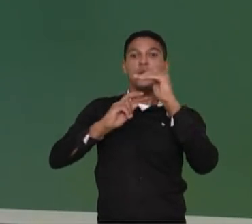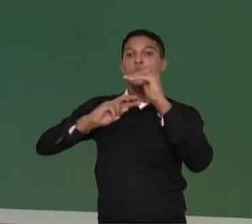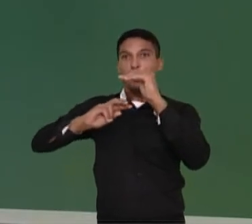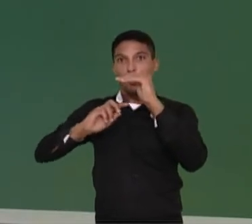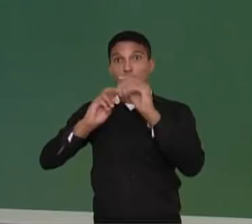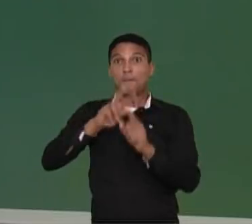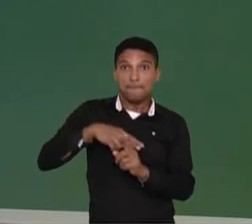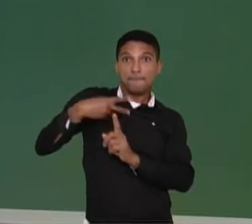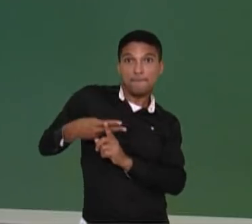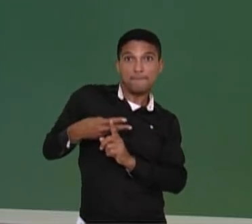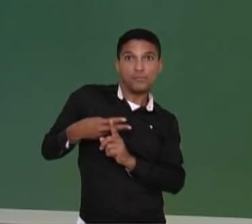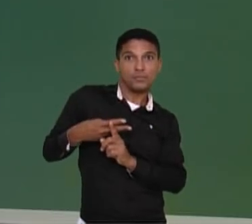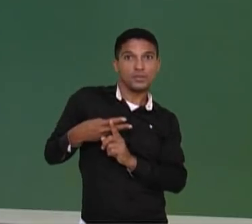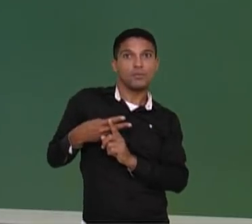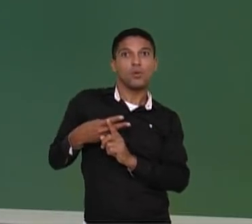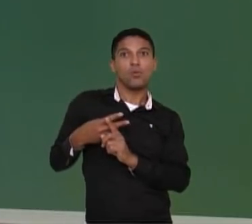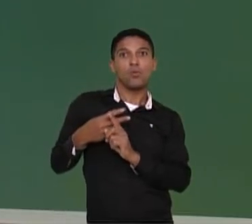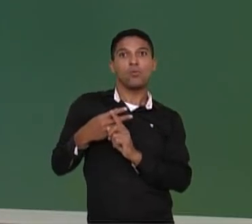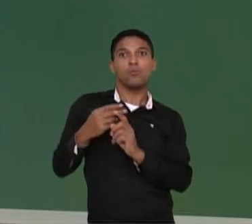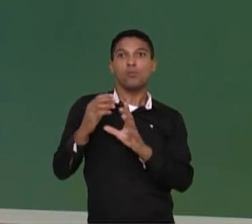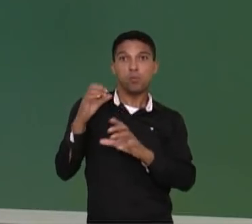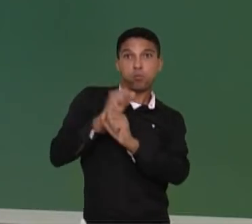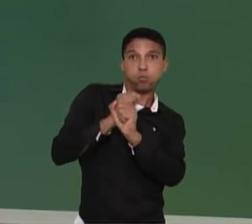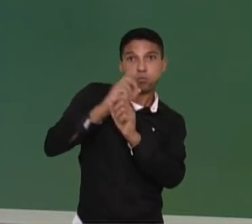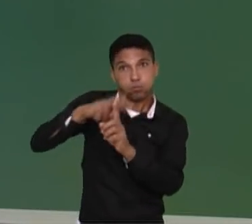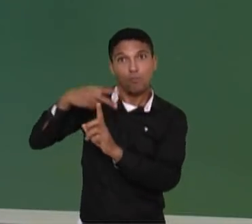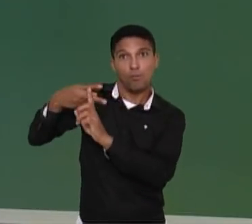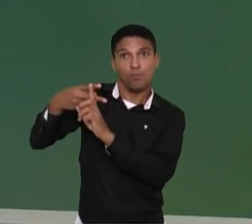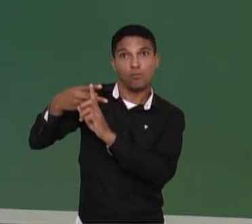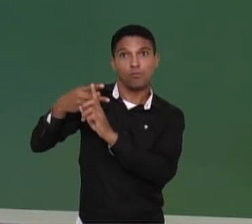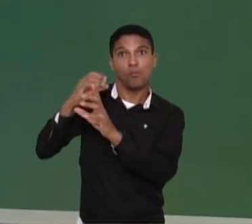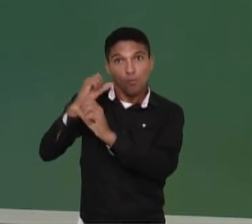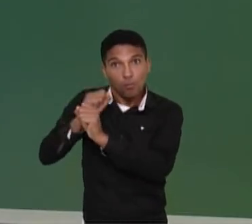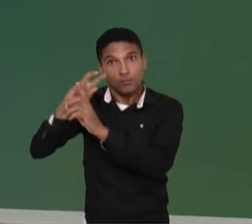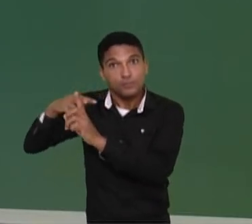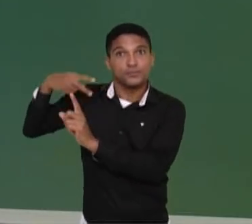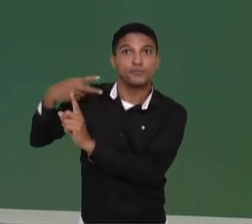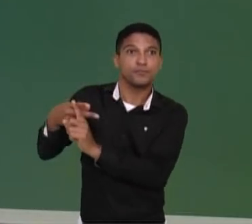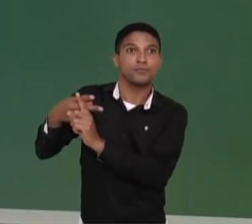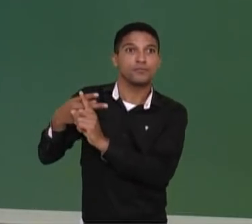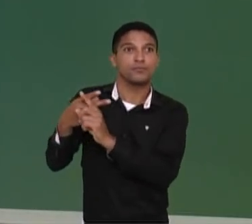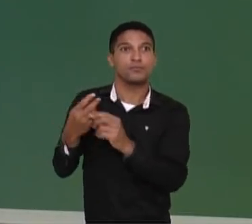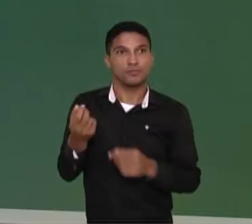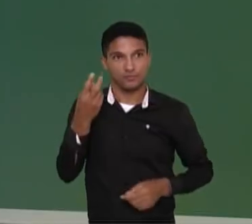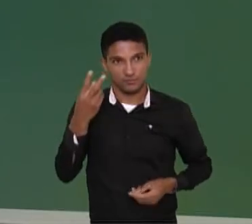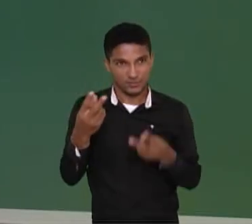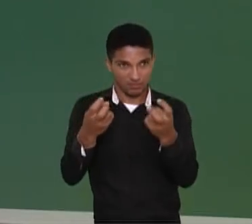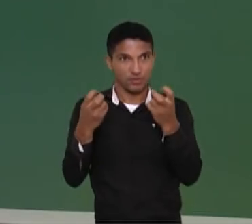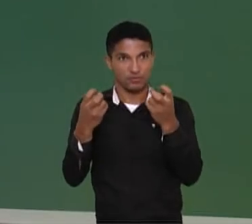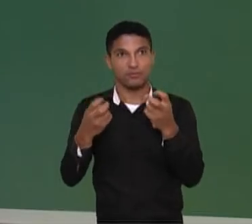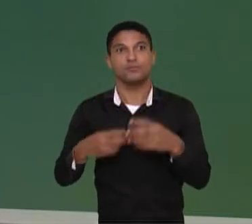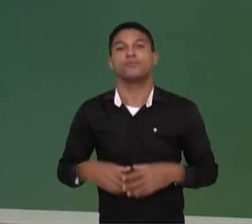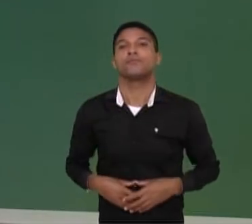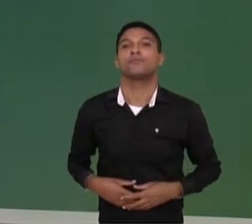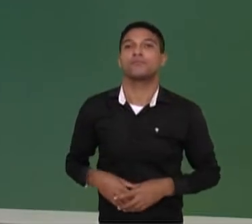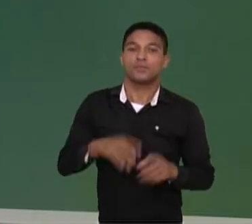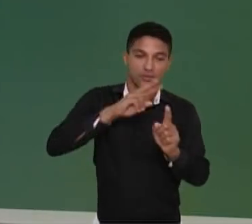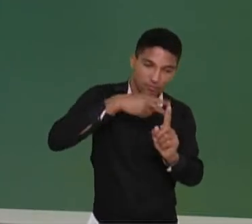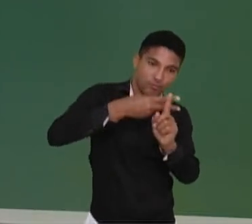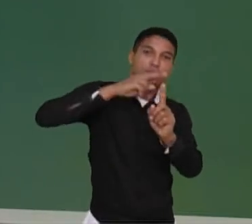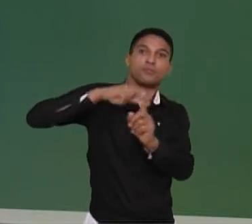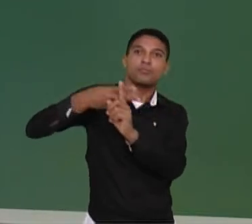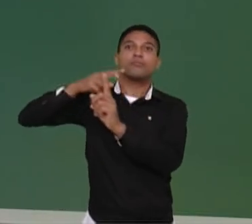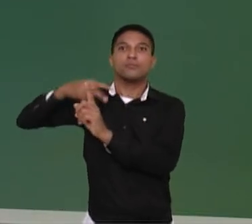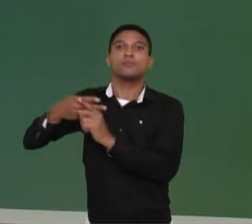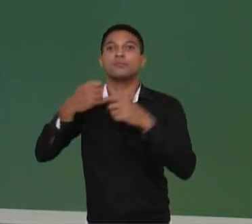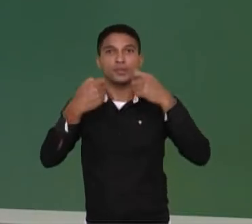Triplico 130, 390, triplica o 2, que vai para o 6. E aí, reticências aqui, porque nós